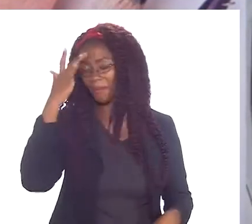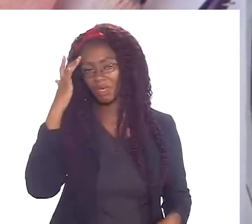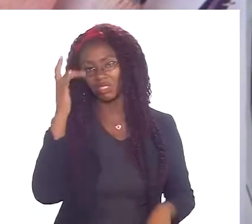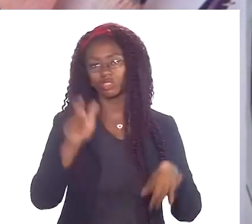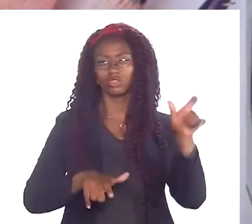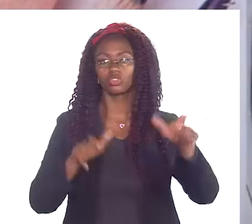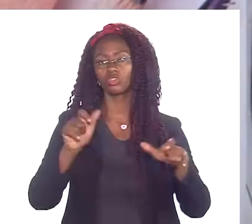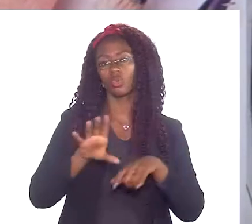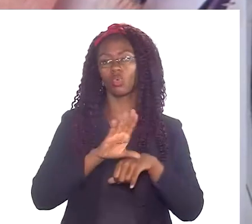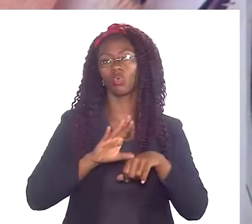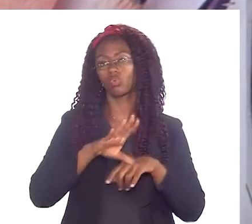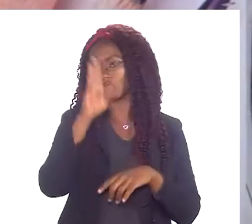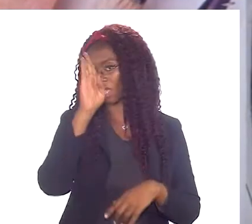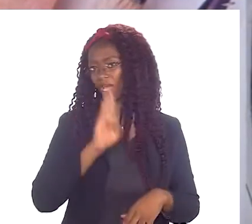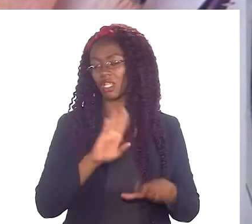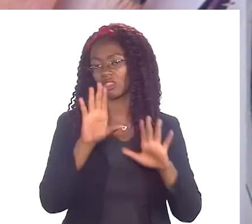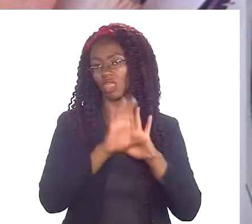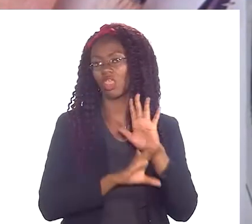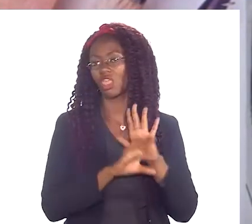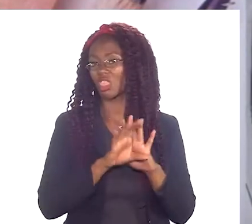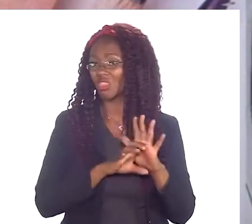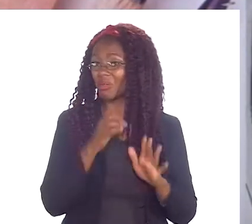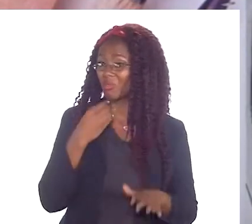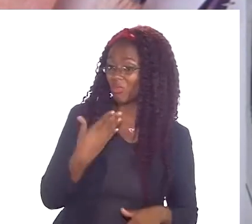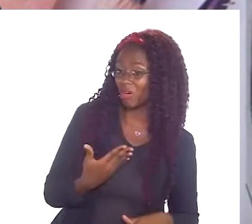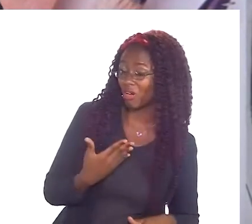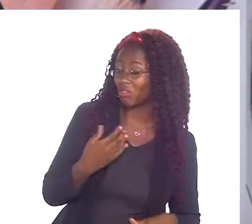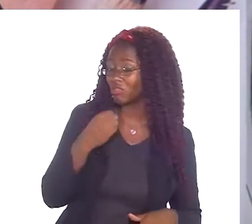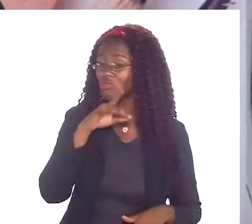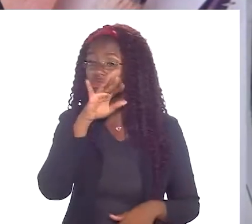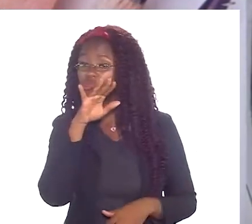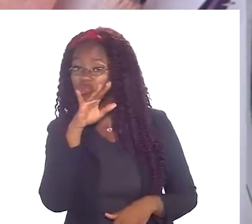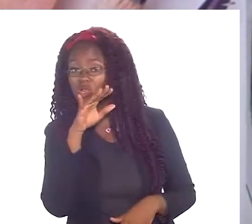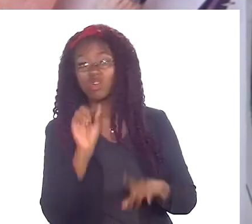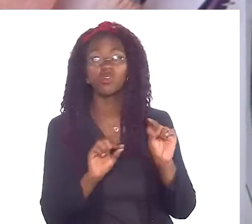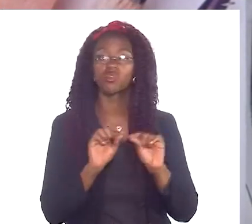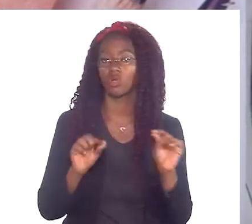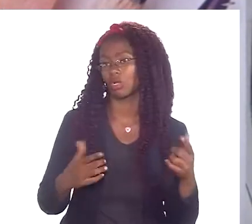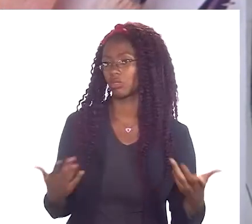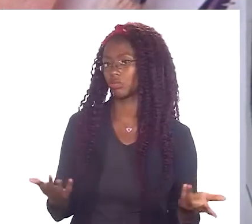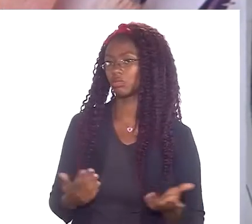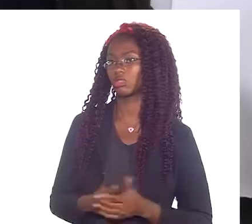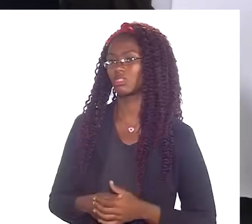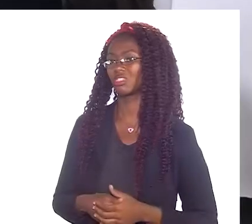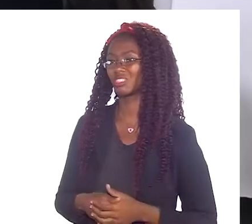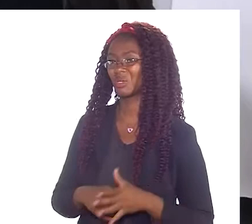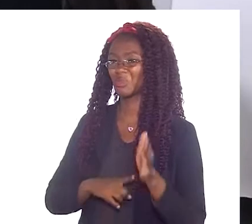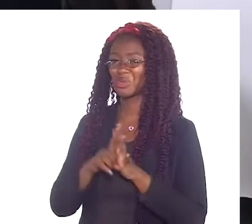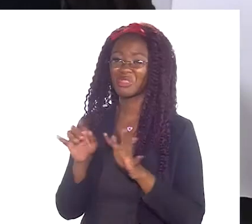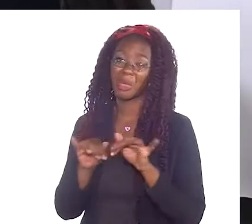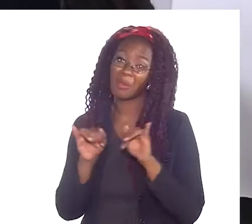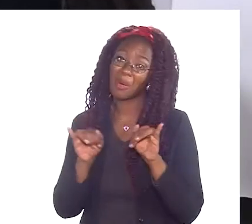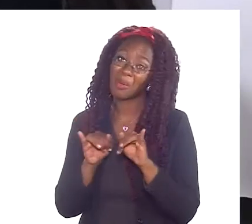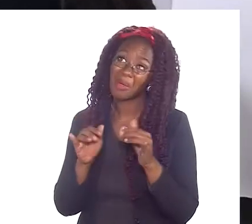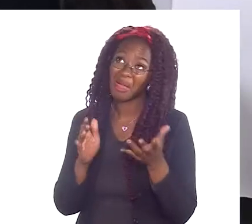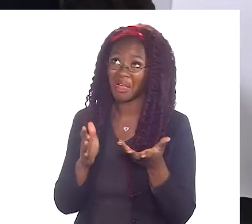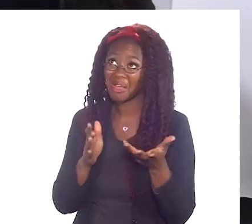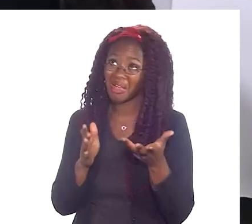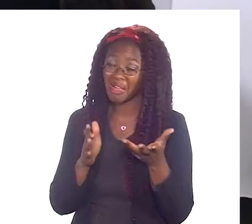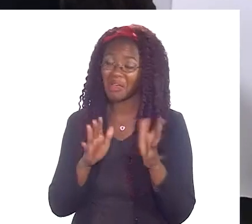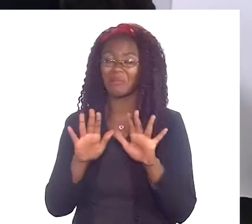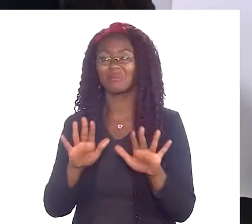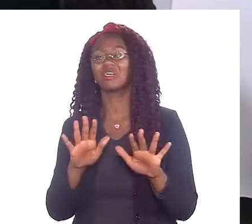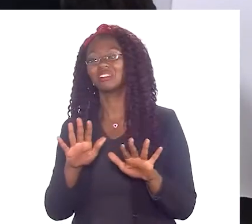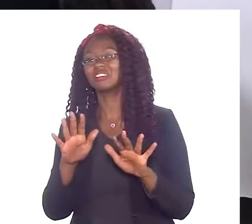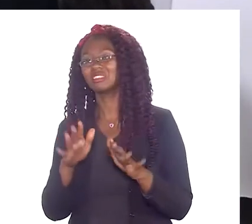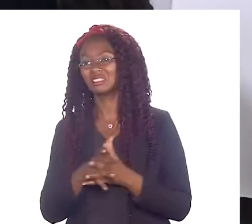tem muitos cursos gratuitos no currículo, isso é bom ou isso é ruim? Parece uma pergunta Olha, boba, mas eu